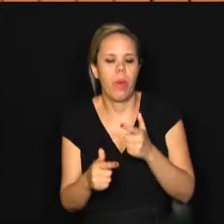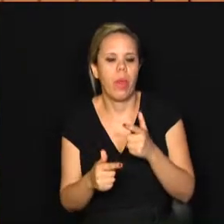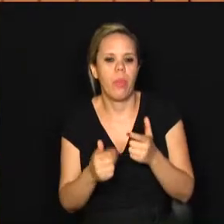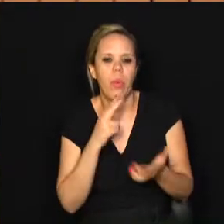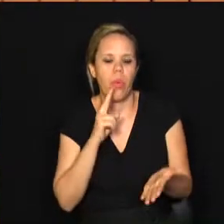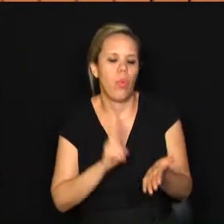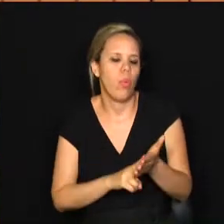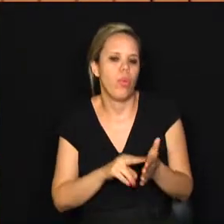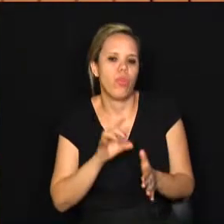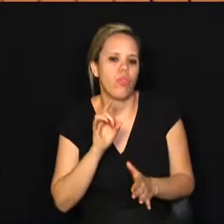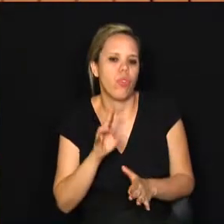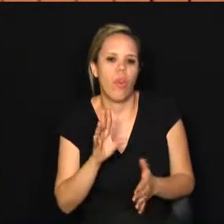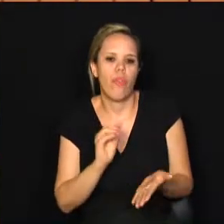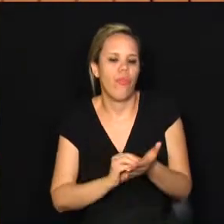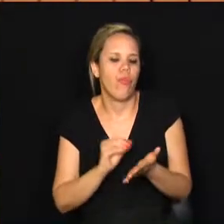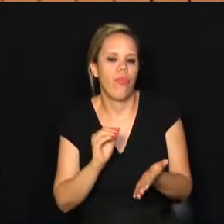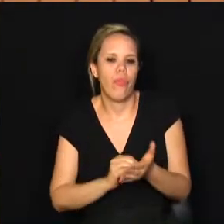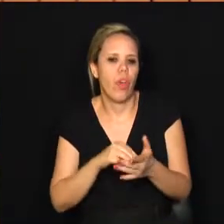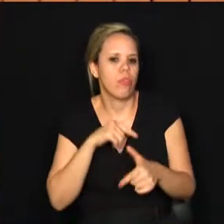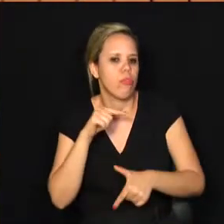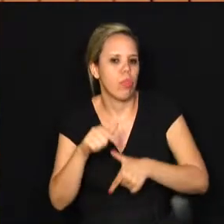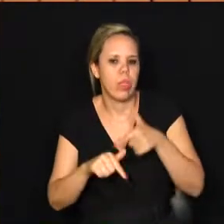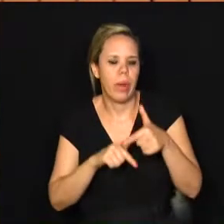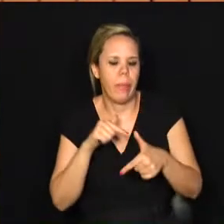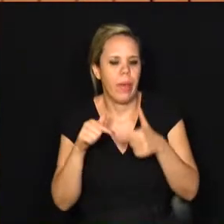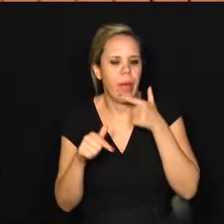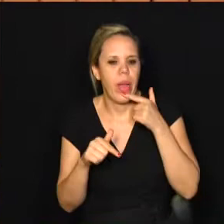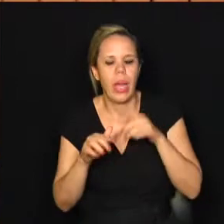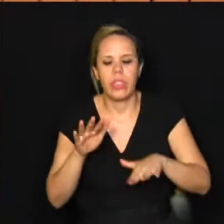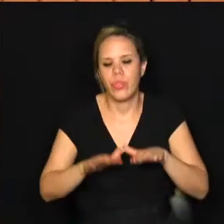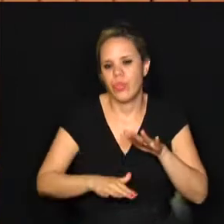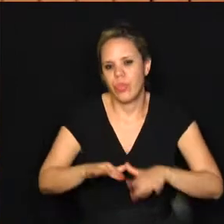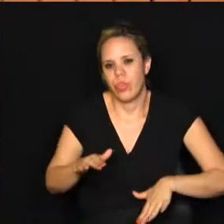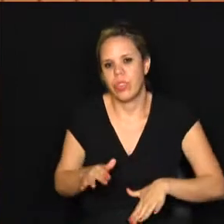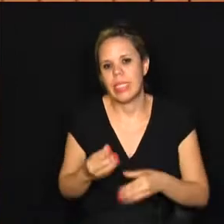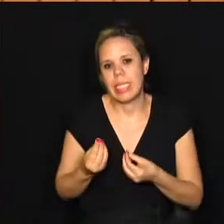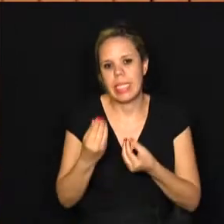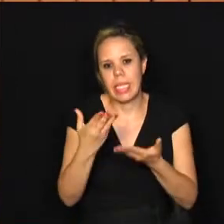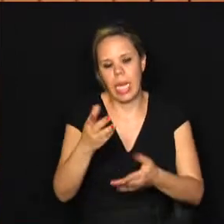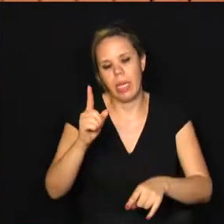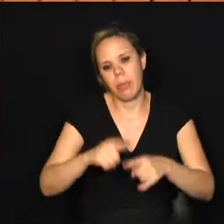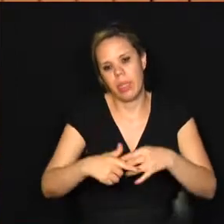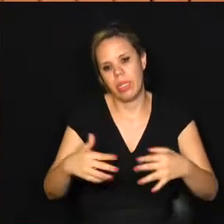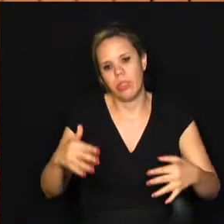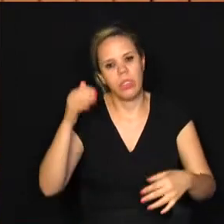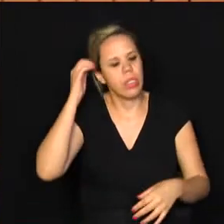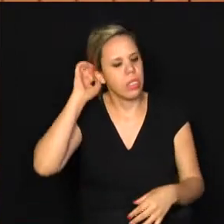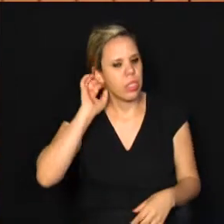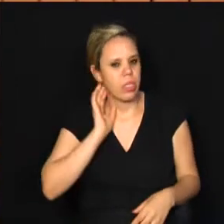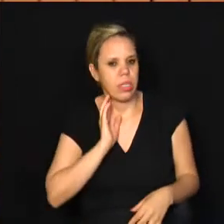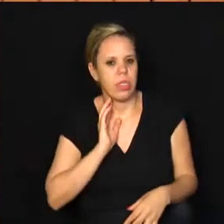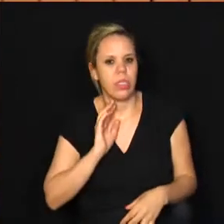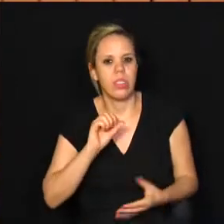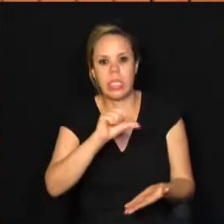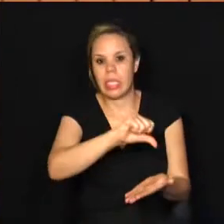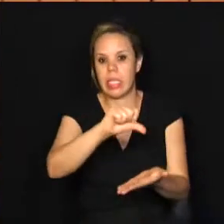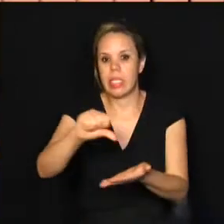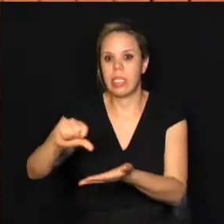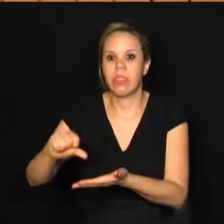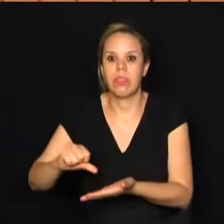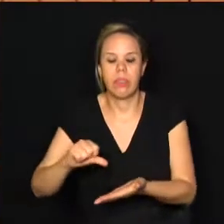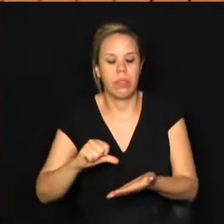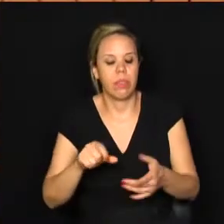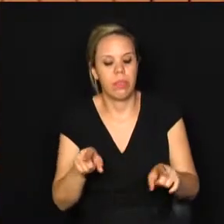não só pela ausência do trabalho, muitas vezes, da entrega de mercadoria nessas regiões,